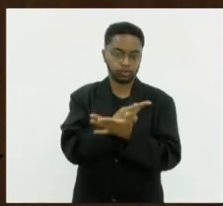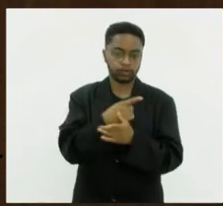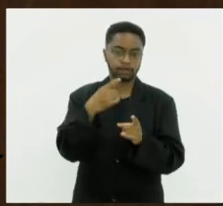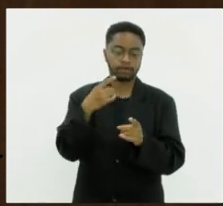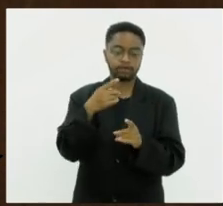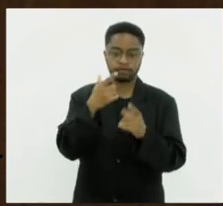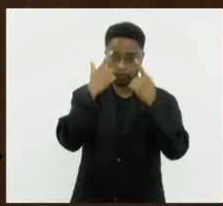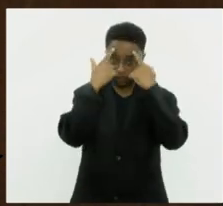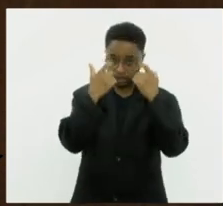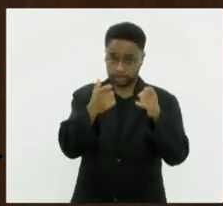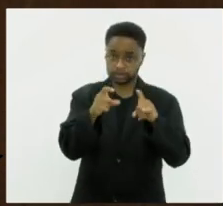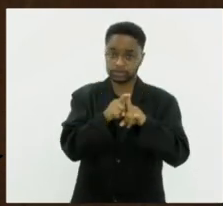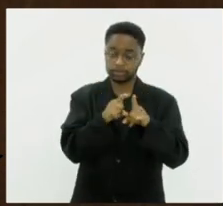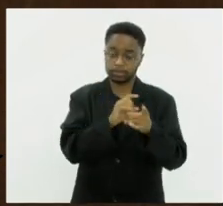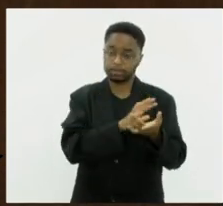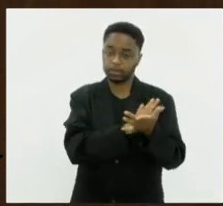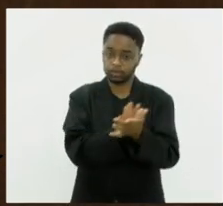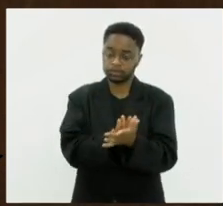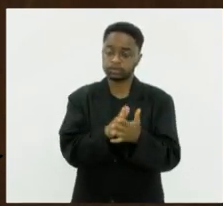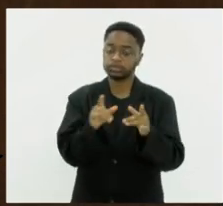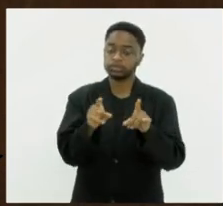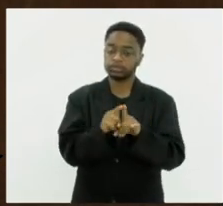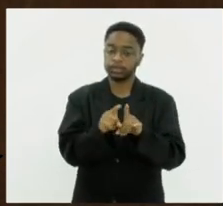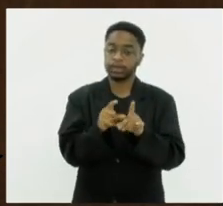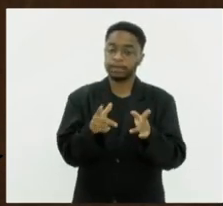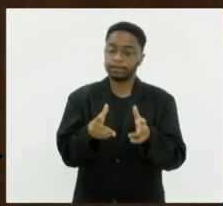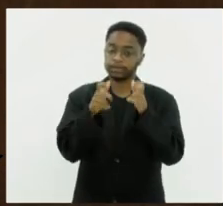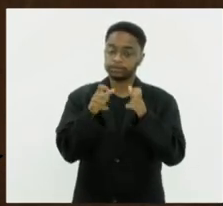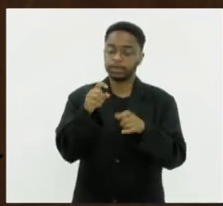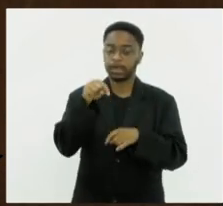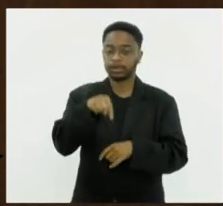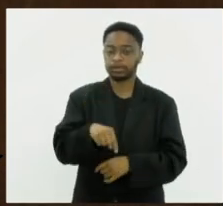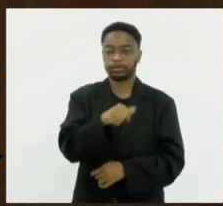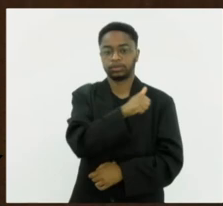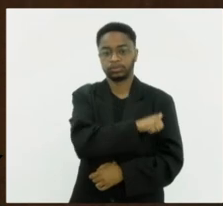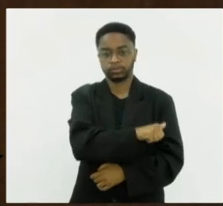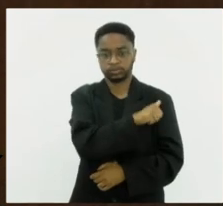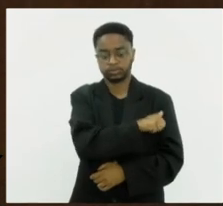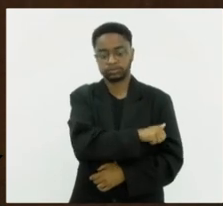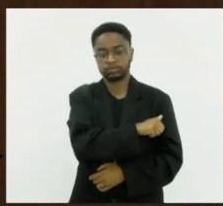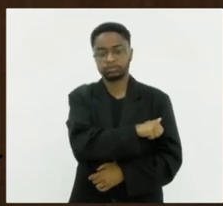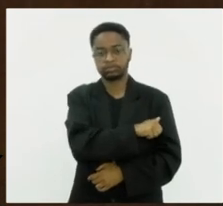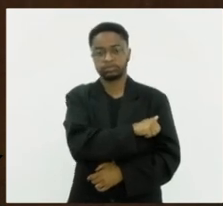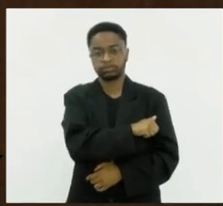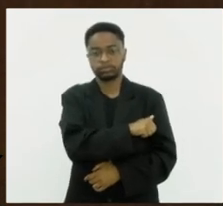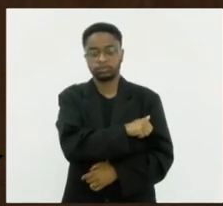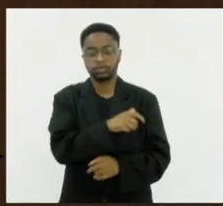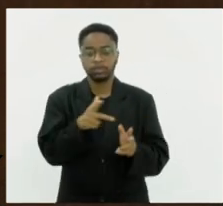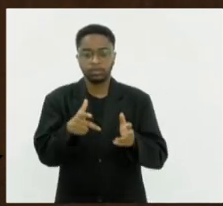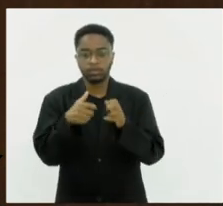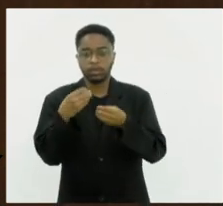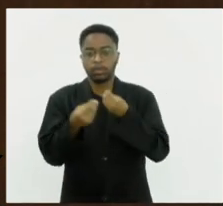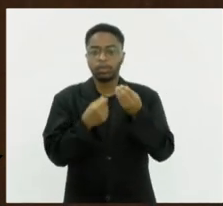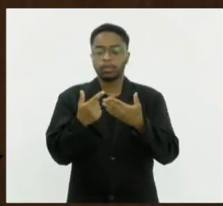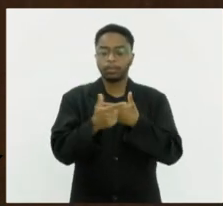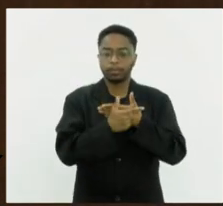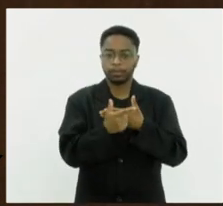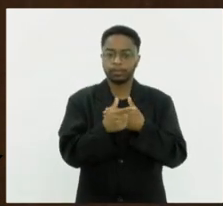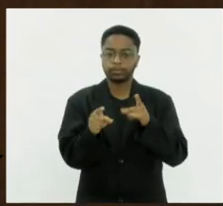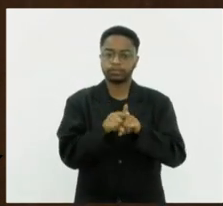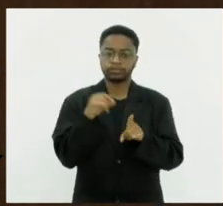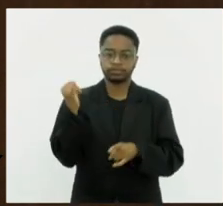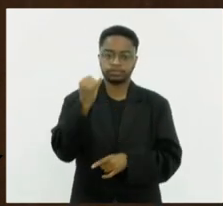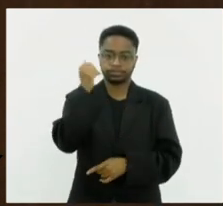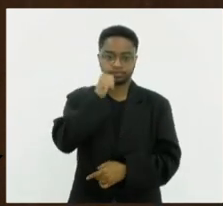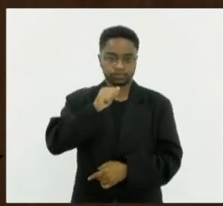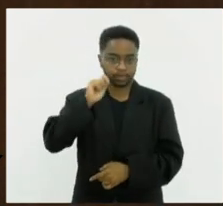discriminação. E mais um, e reconhecer, o Estado brasileiro reconhecer o papel e a importância das mulheres negras no